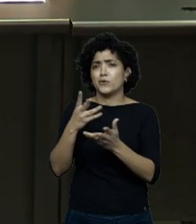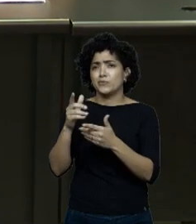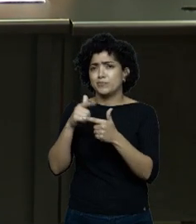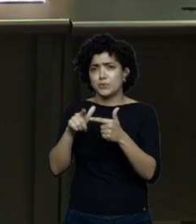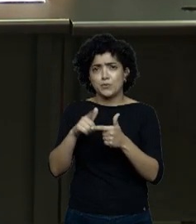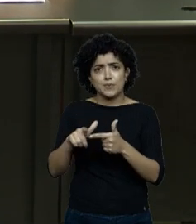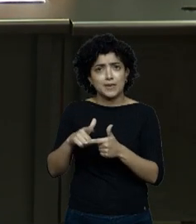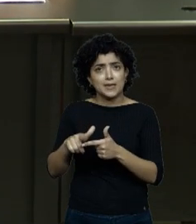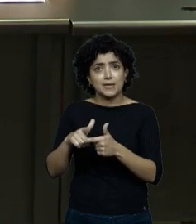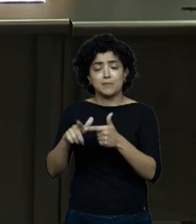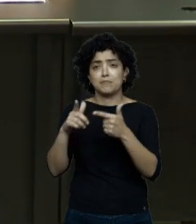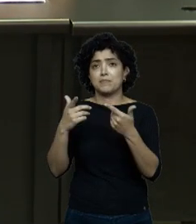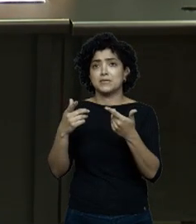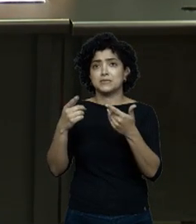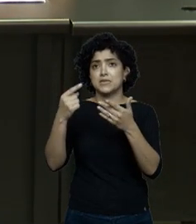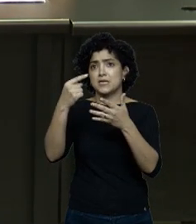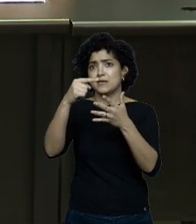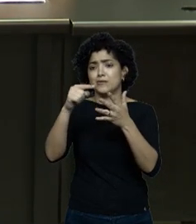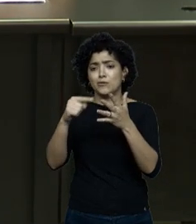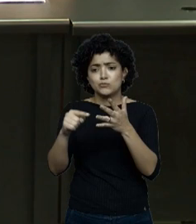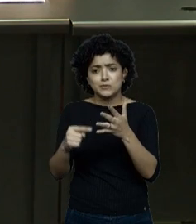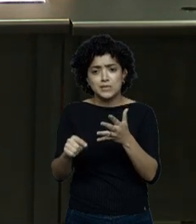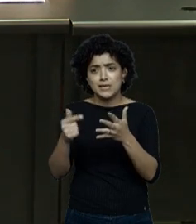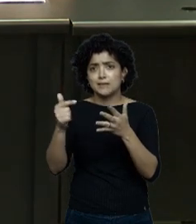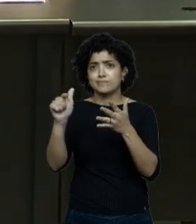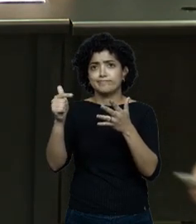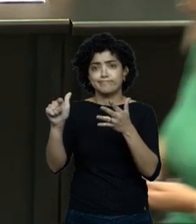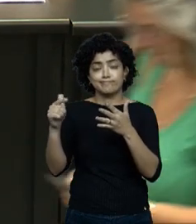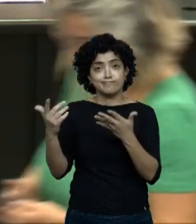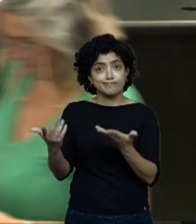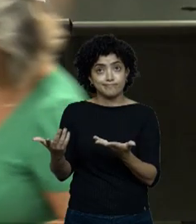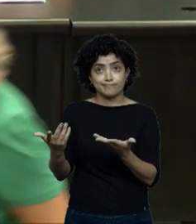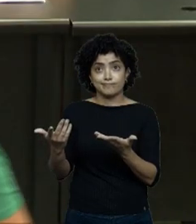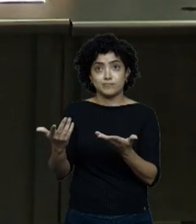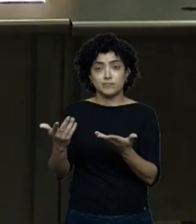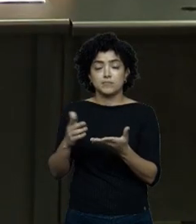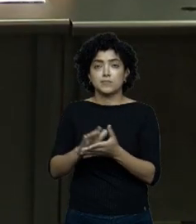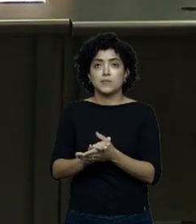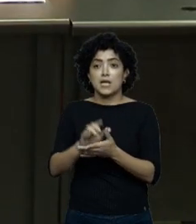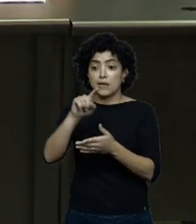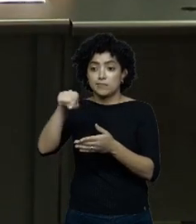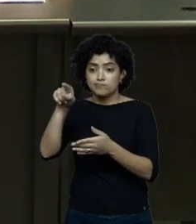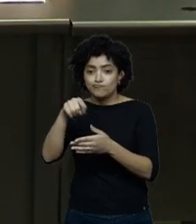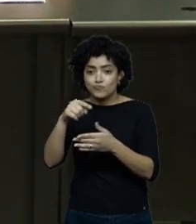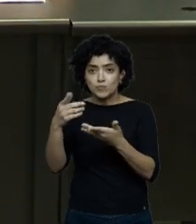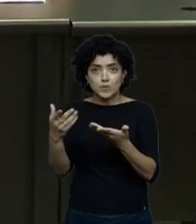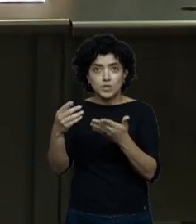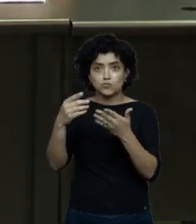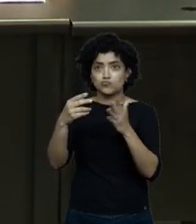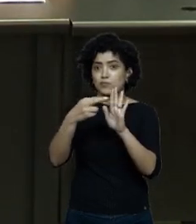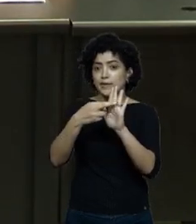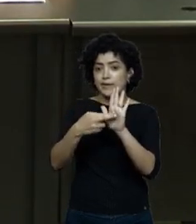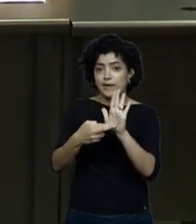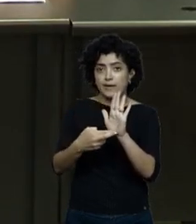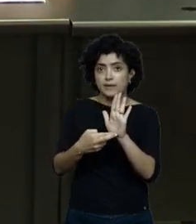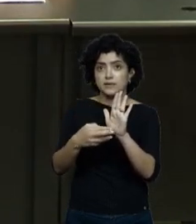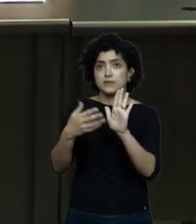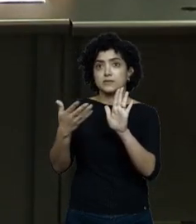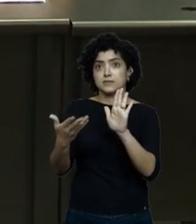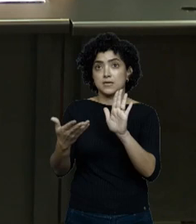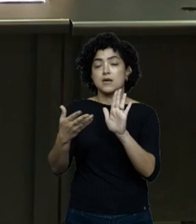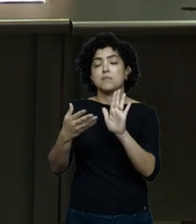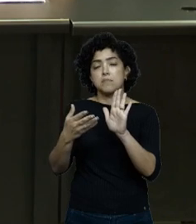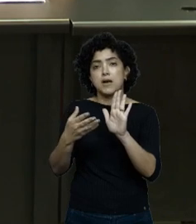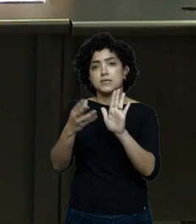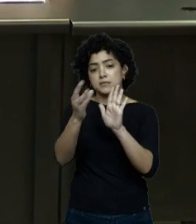não tem critérios em relação a desclassificação a eliminação por parte disso mas é um ponto que também está